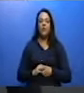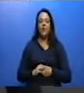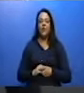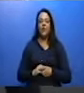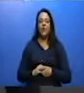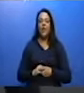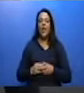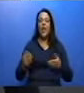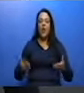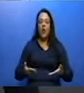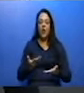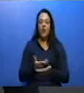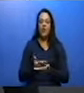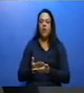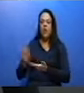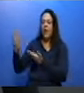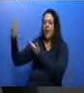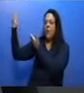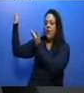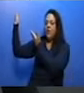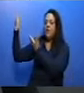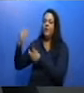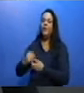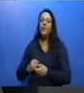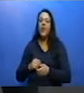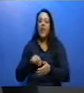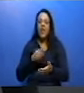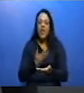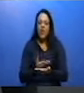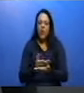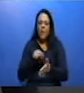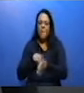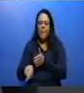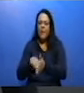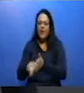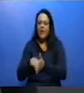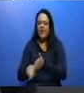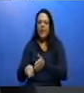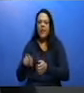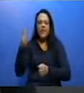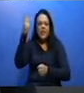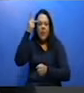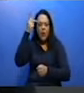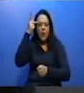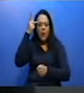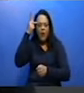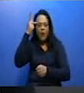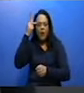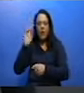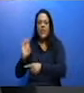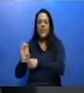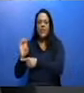vamos estudar, pesquisar sobre o estado de São Paulo. Olha Barretos aqui.